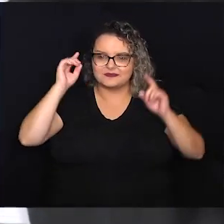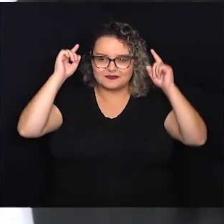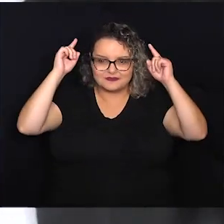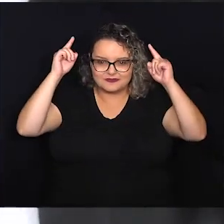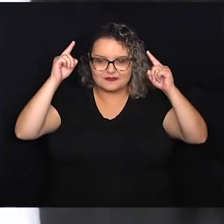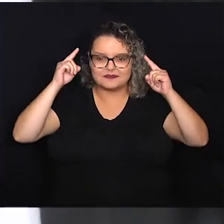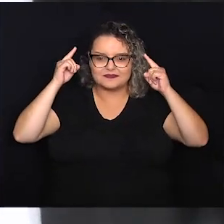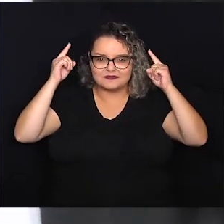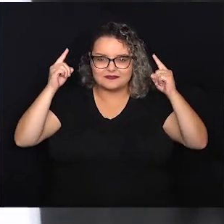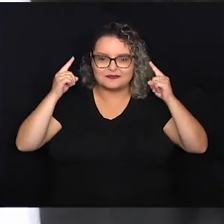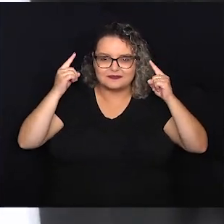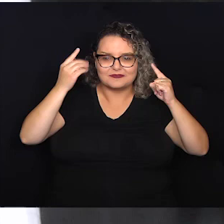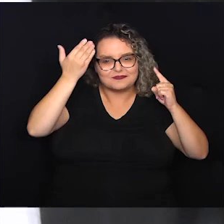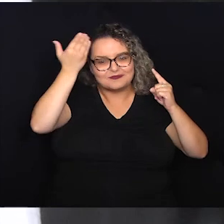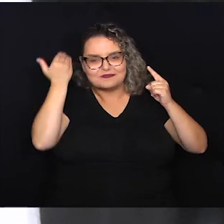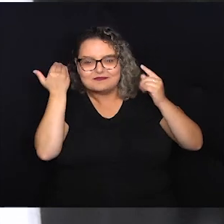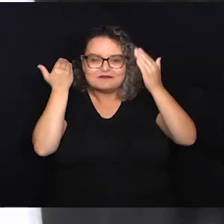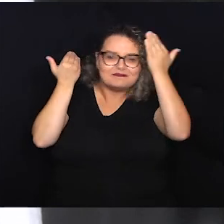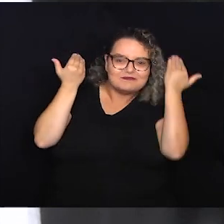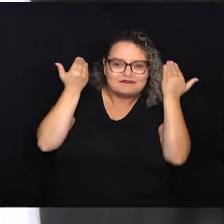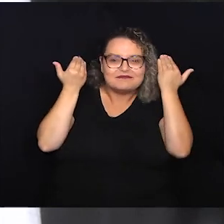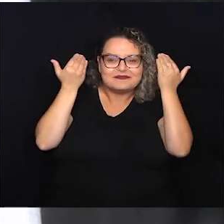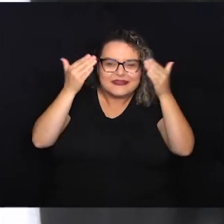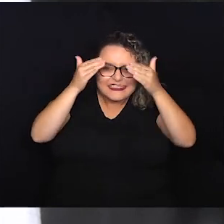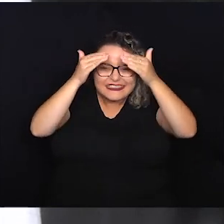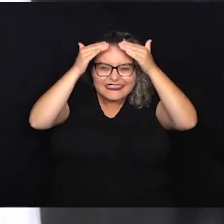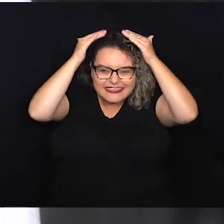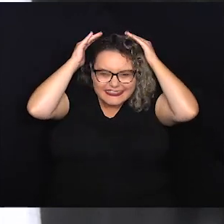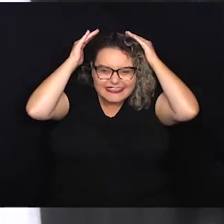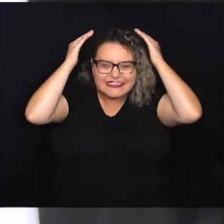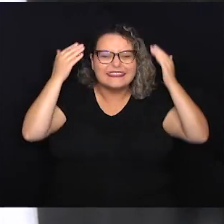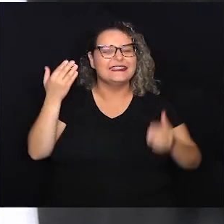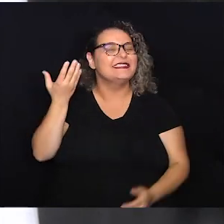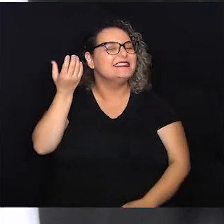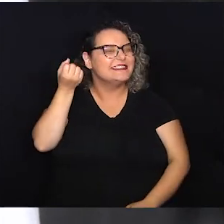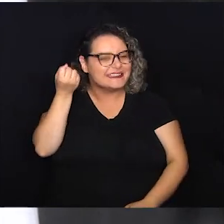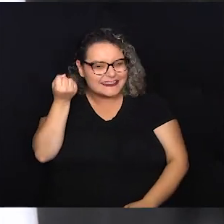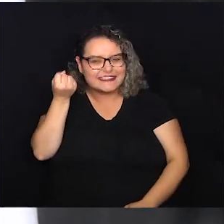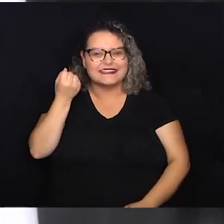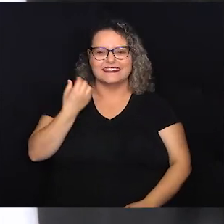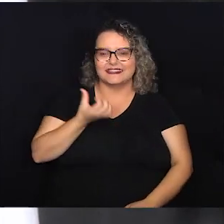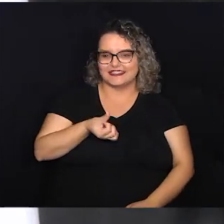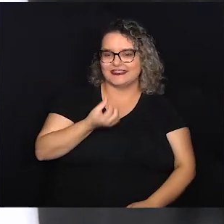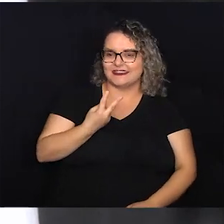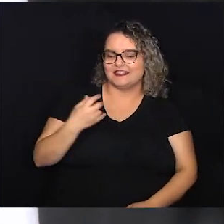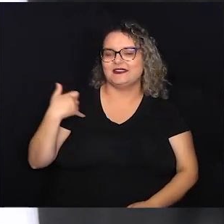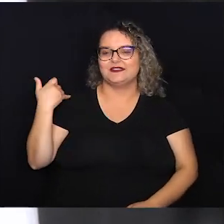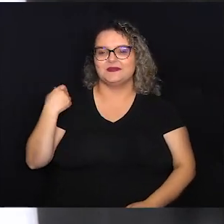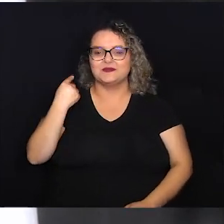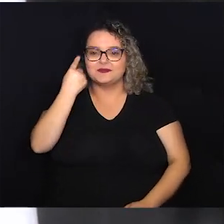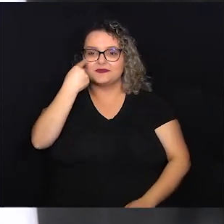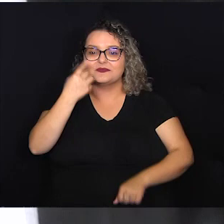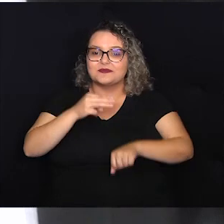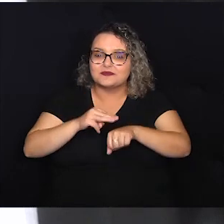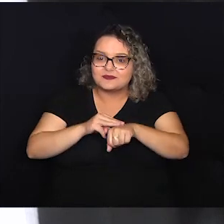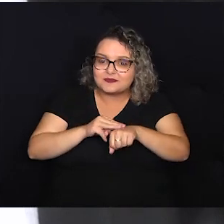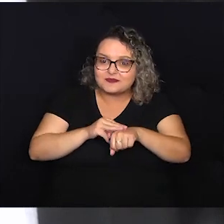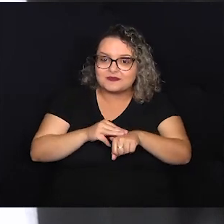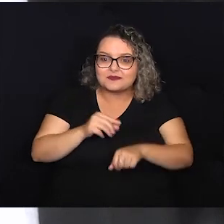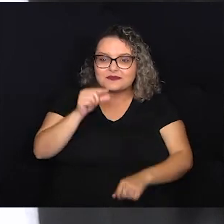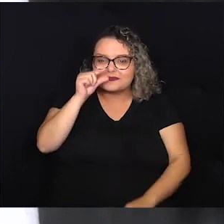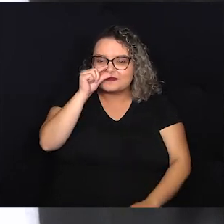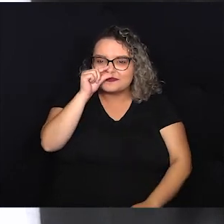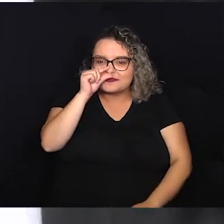homem de cabelos ondulados, um do lado, outro do outro, calvo, cabelos brancos, 62 anos,